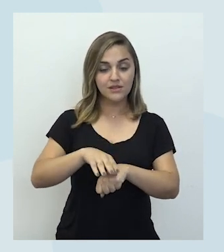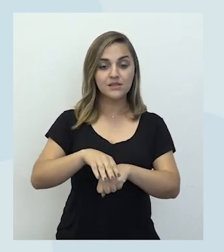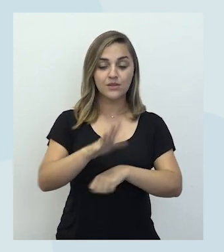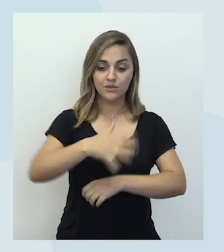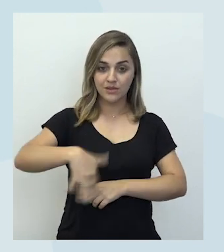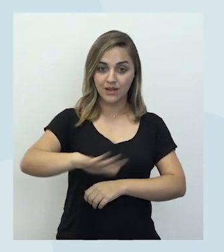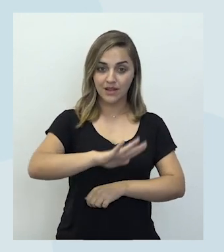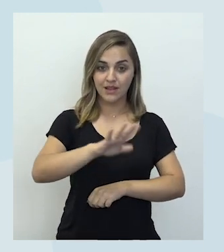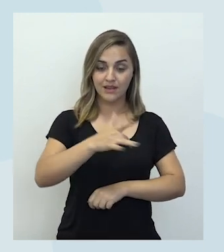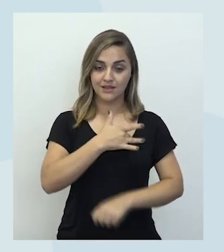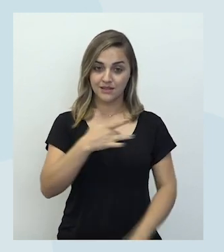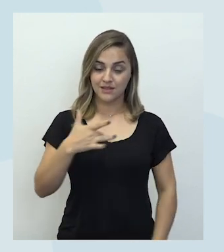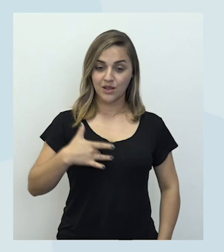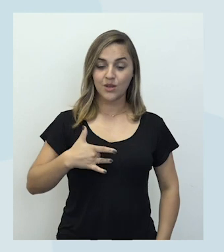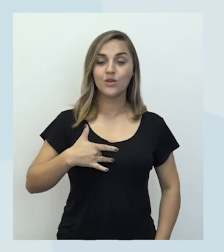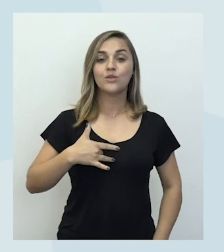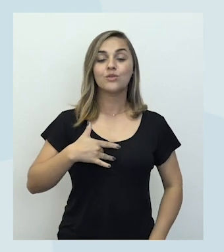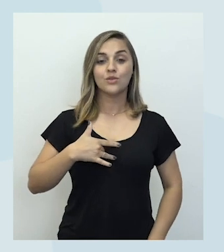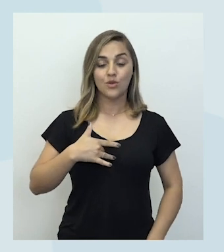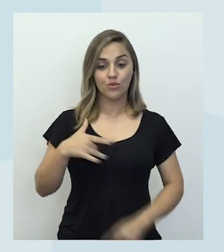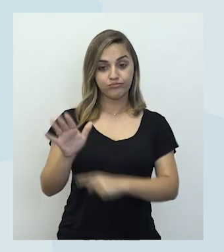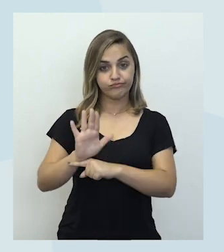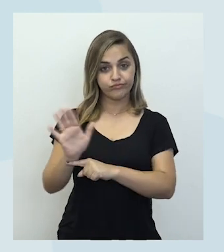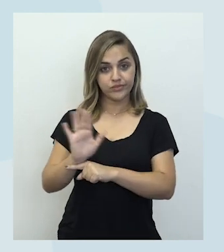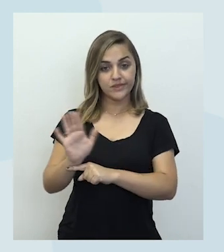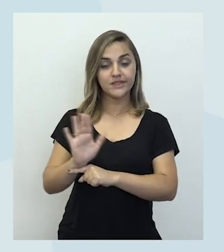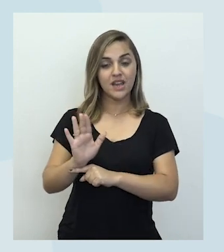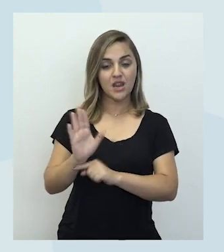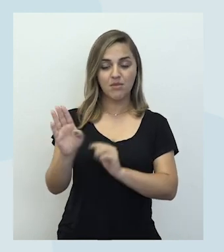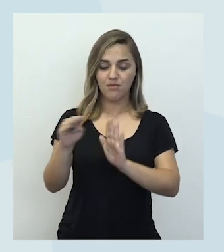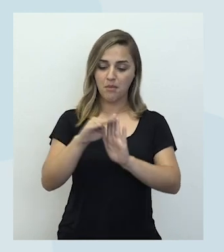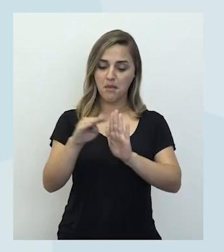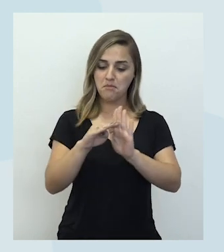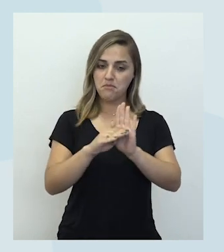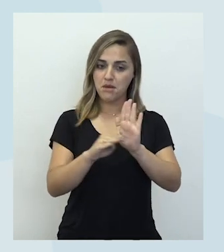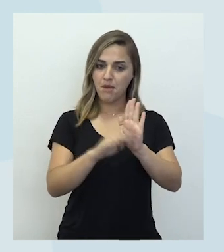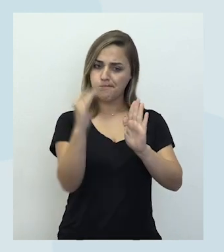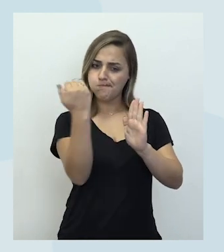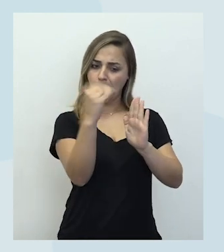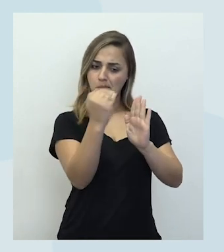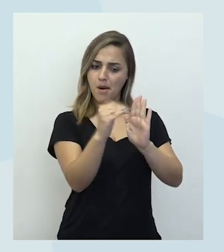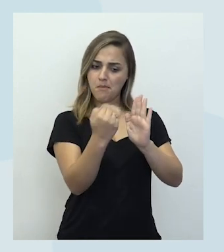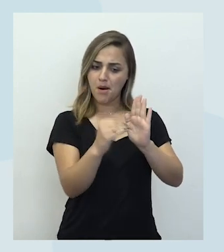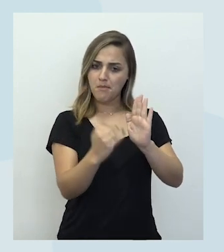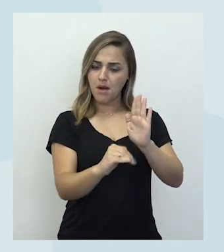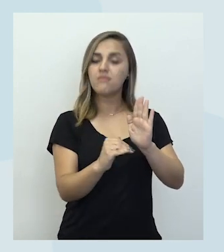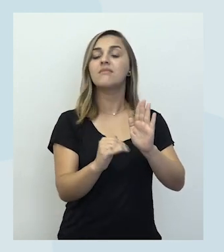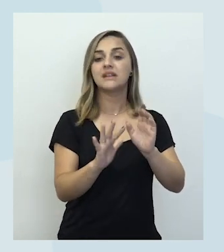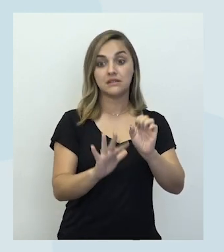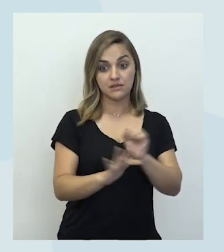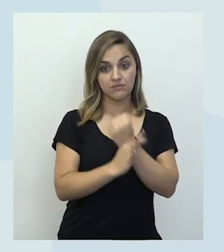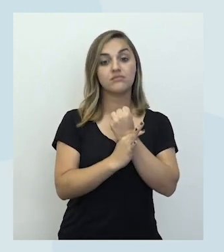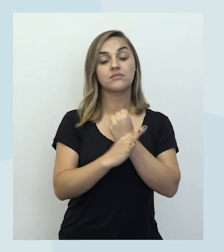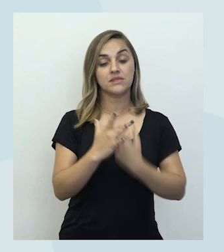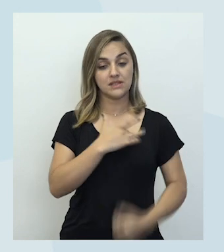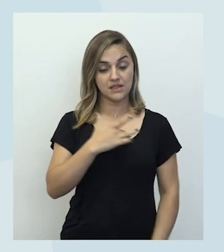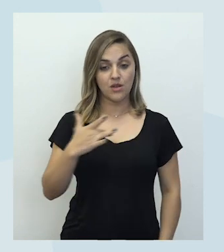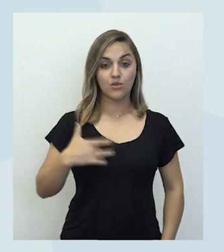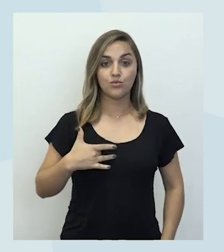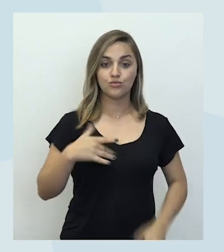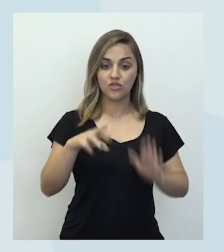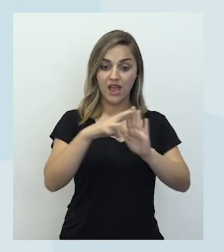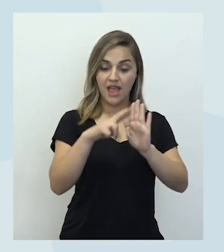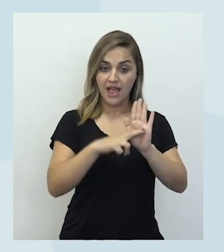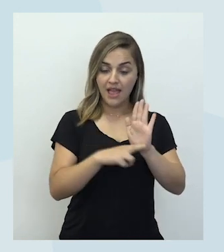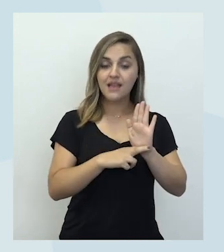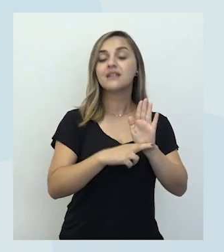Coronavírus, o Belas Artes Drive-In seguirá protocolos rigorosos de saúde, com regras de distanciamento